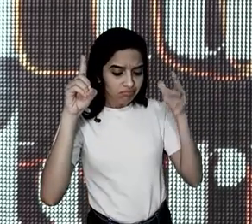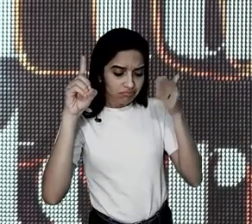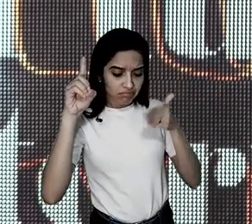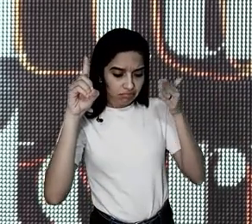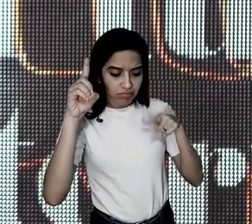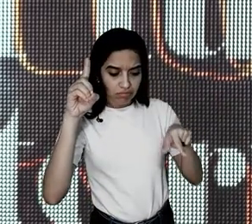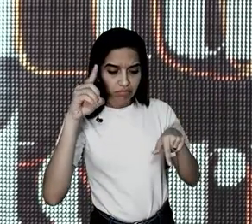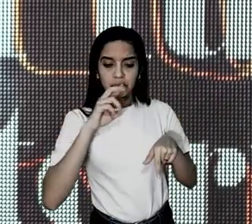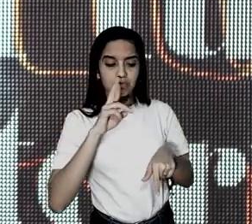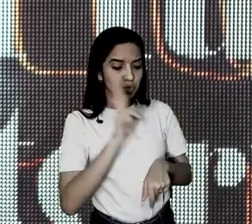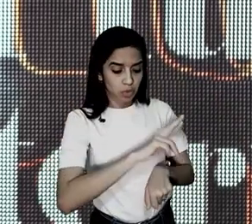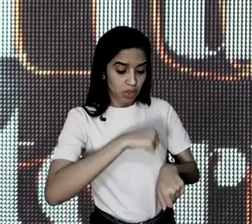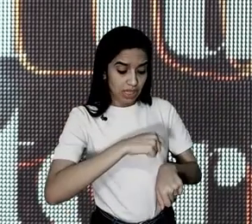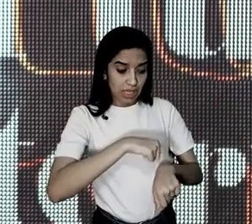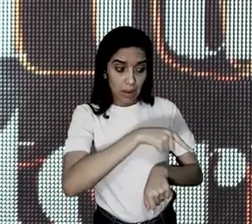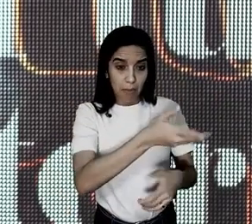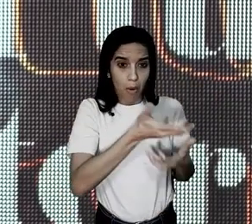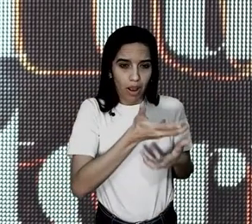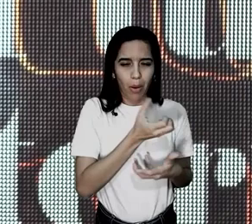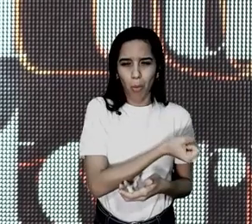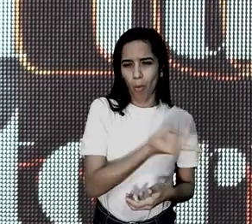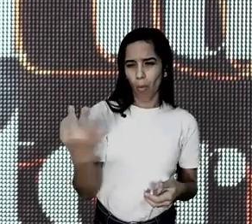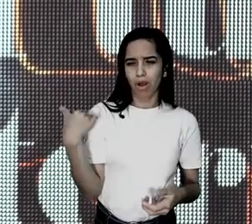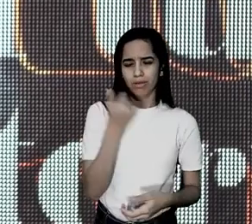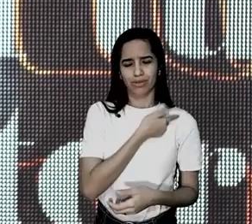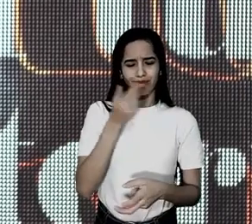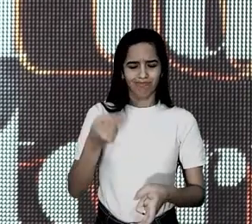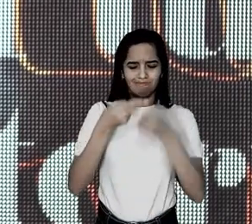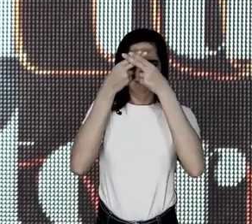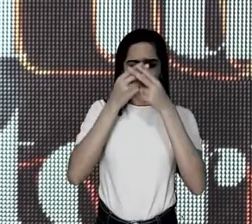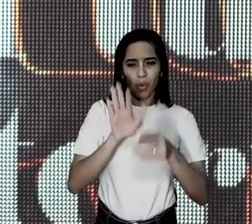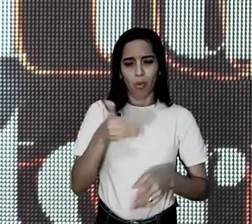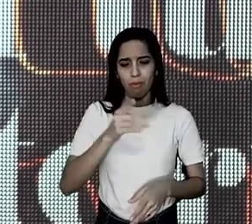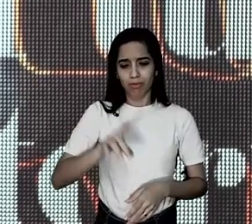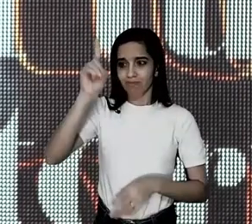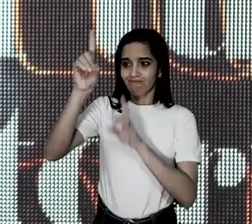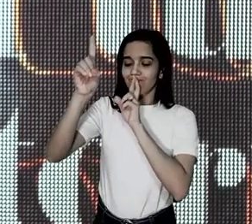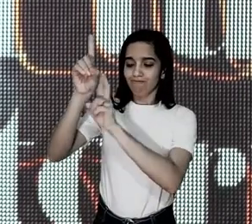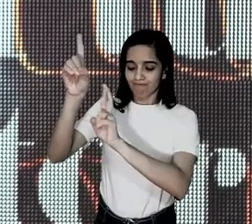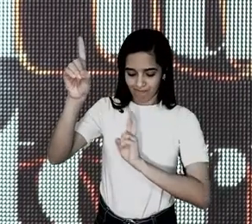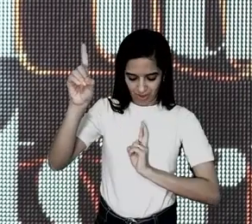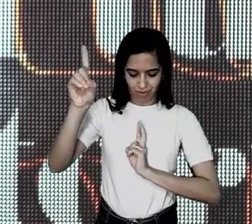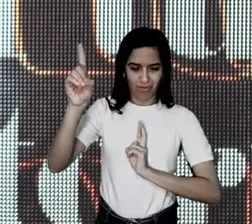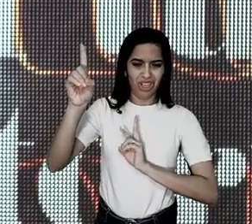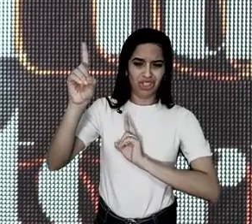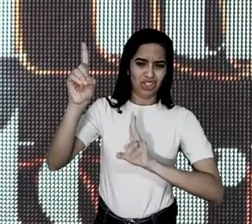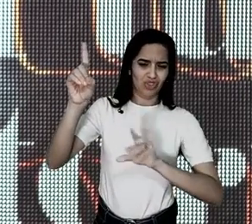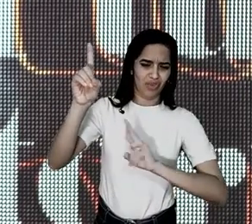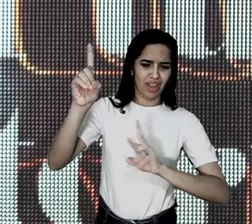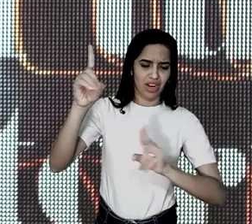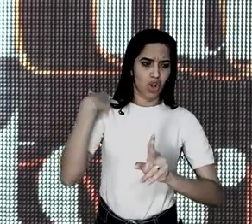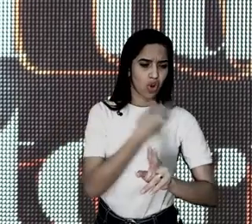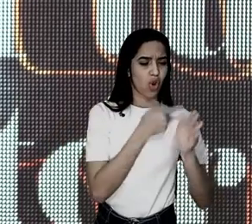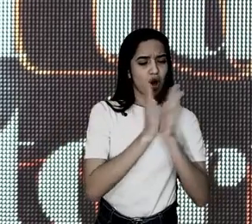tempo? Quantos de nós não nos frustramos quando Deus não nos deu a resposta que nós gostaríamos? A gente ora e a